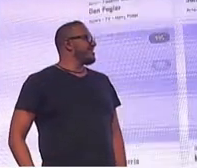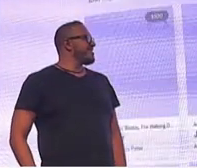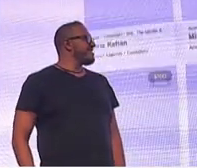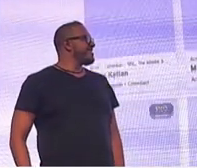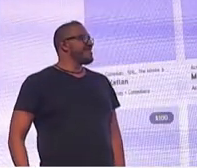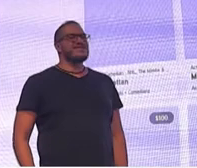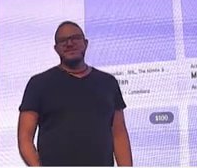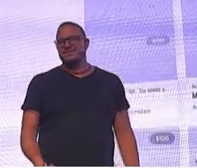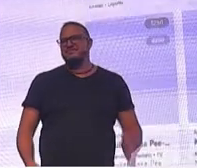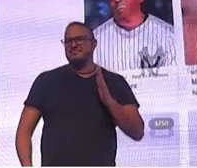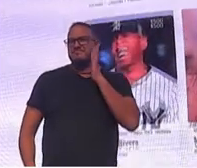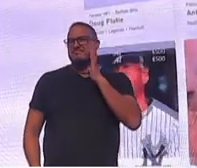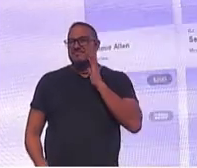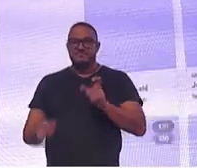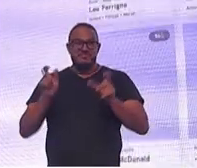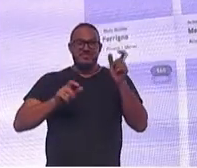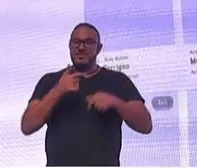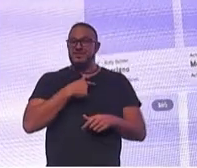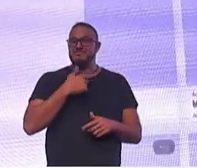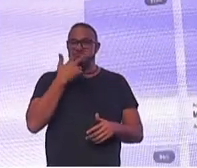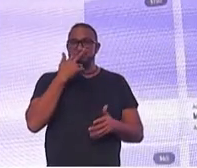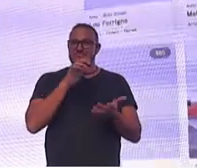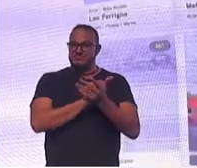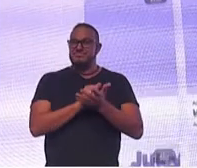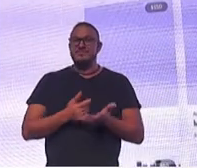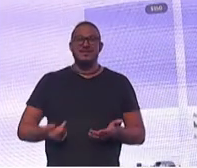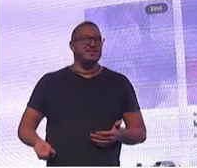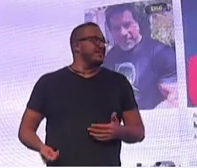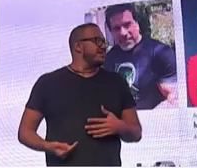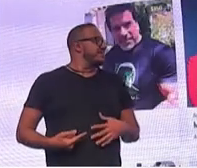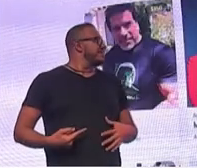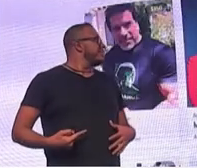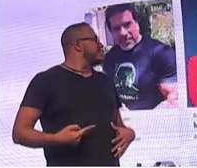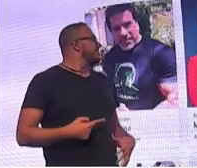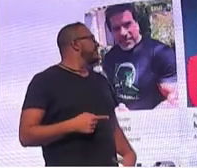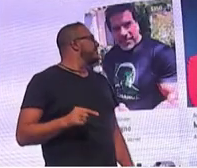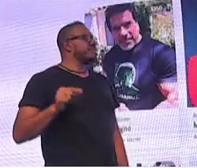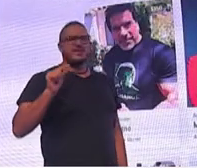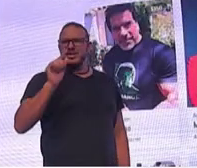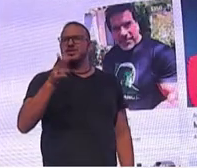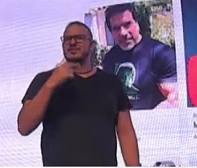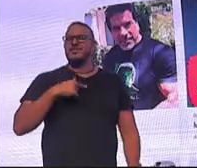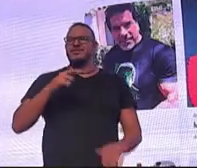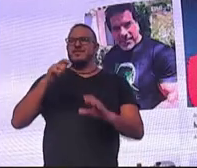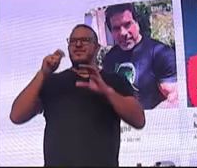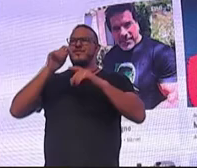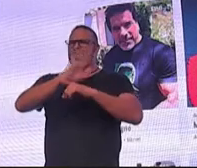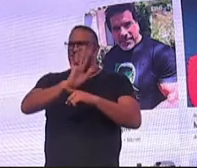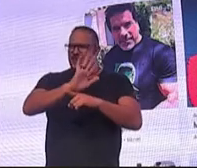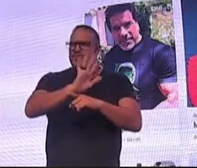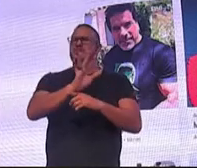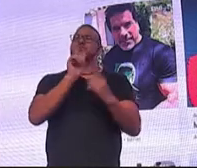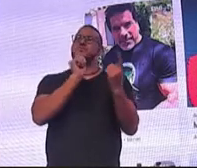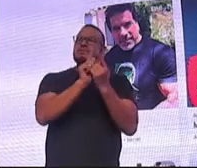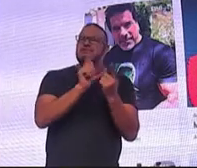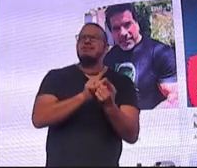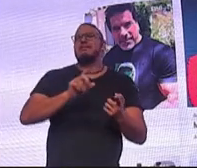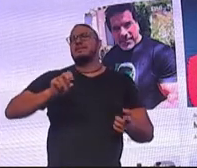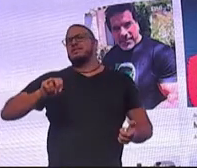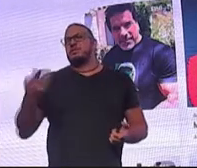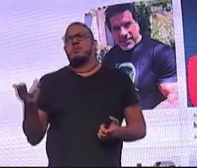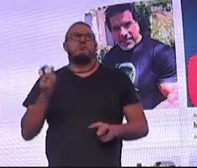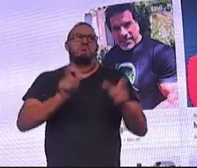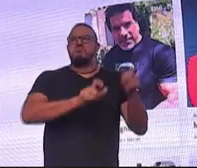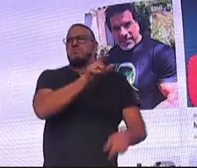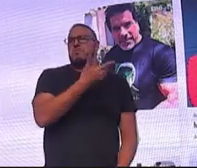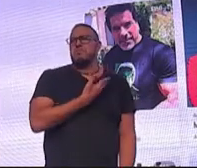Bem, muito legal. Camel.com. E anotem aí. E é isso. Quem aqui já fez vídeo personalizado para algum cliente ou para algum amigo,